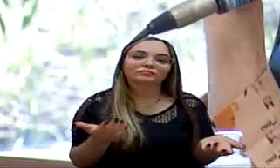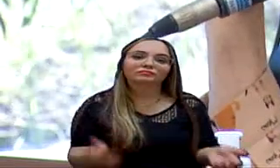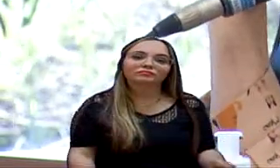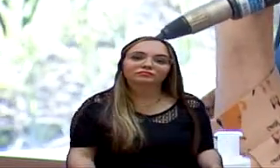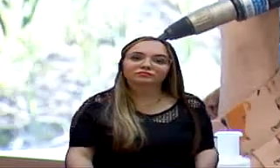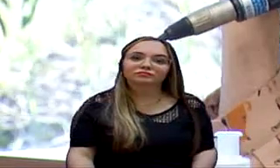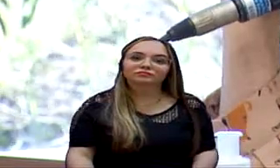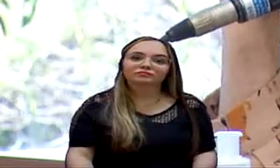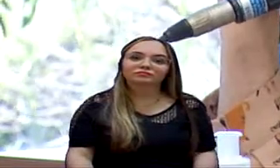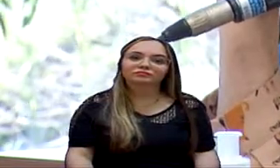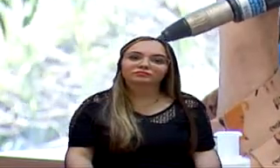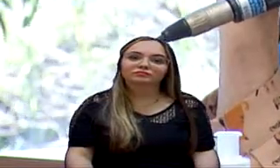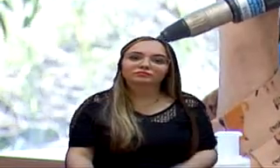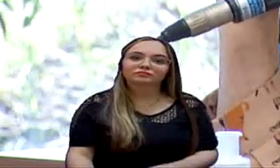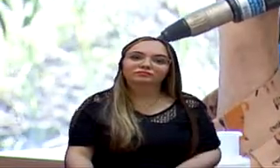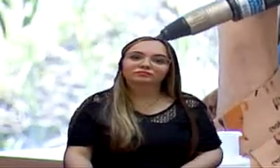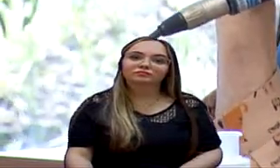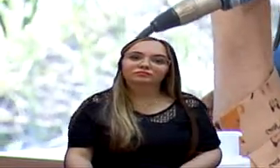que